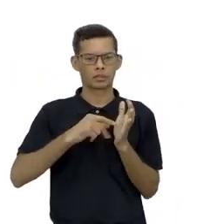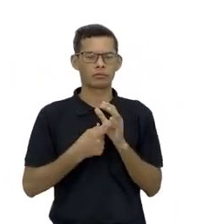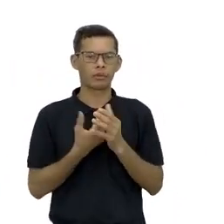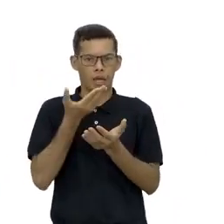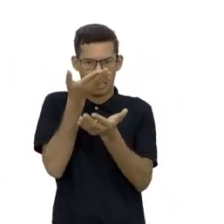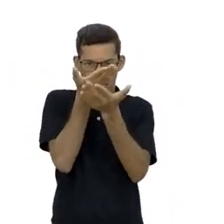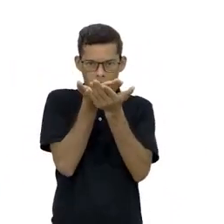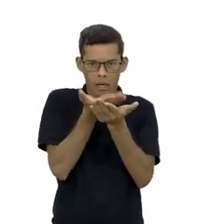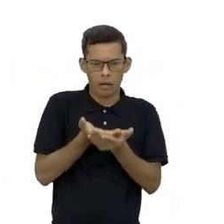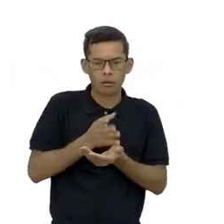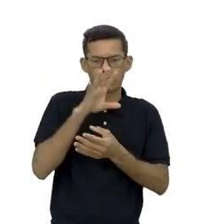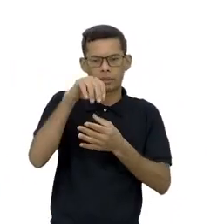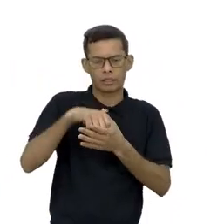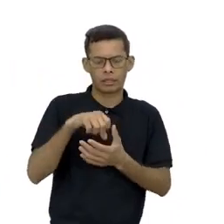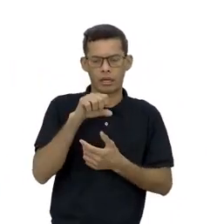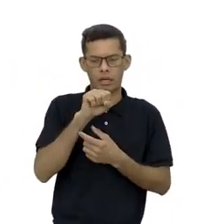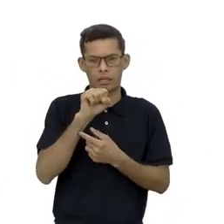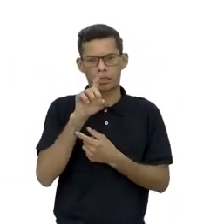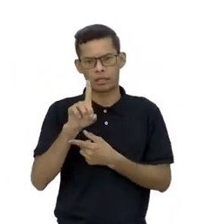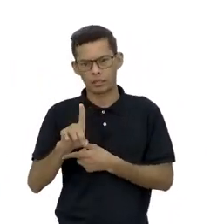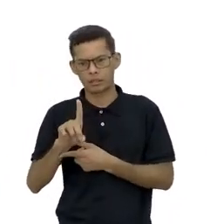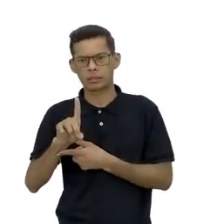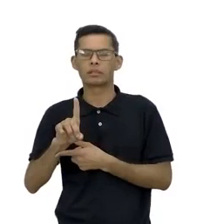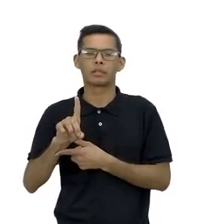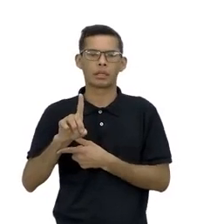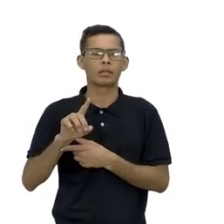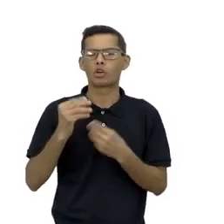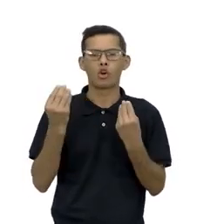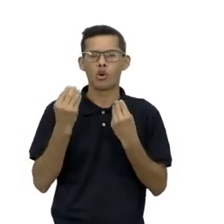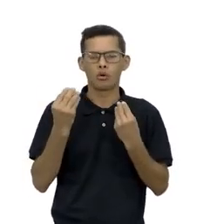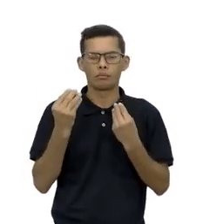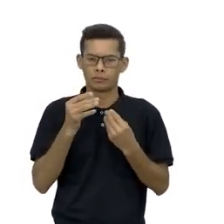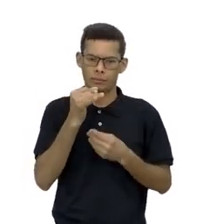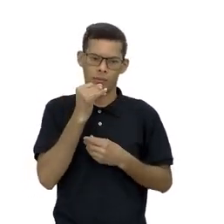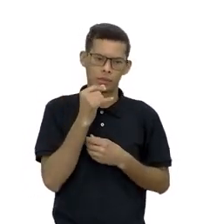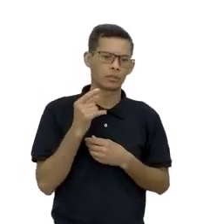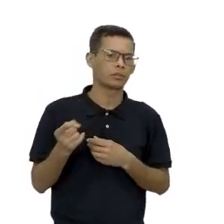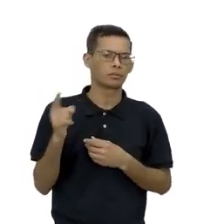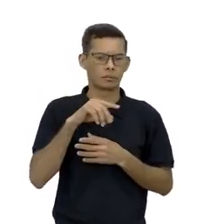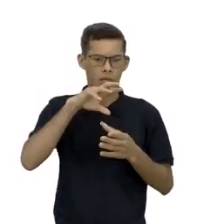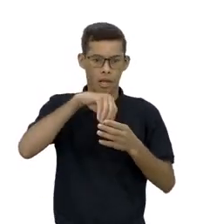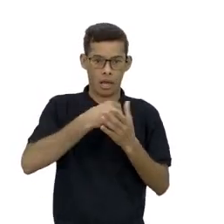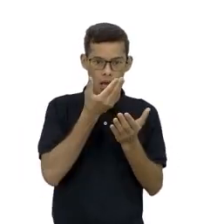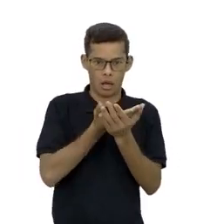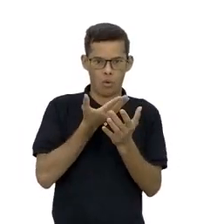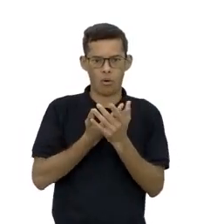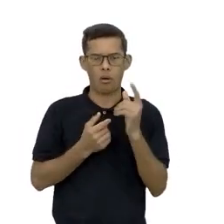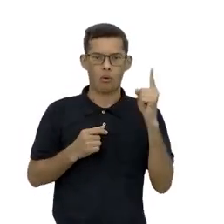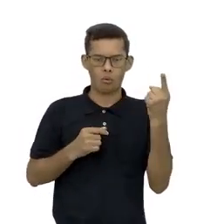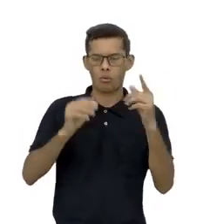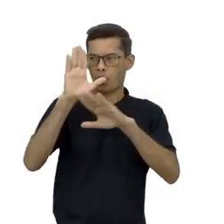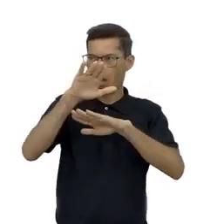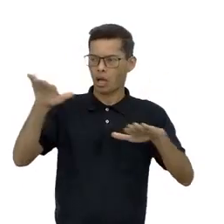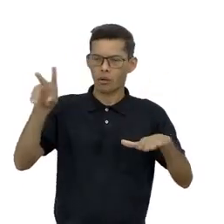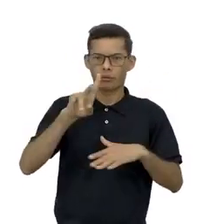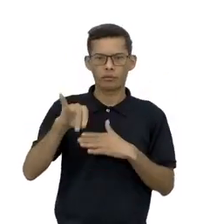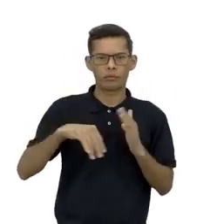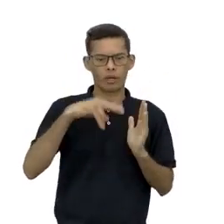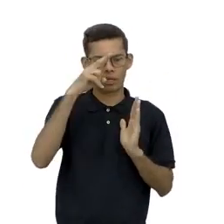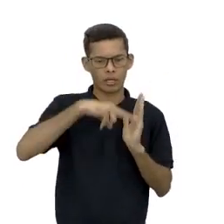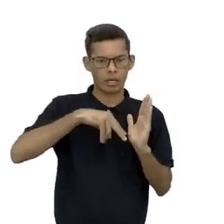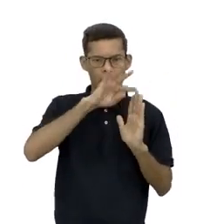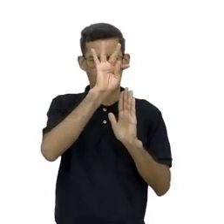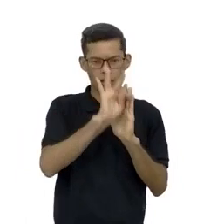nessa SD. Na aula 1, nós temos aí os estudantes lerão e compararão dois